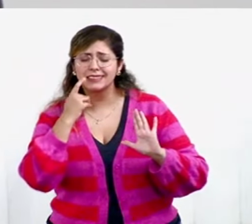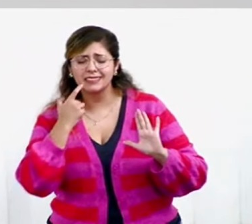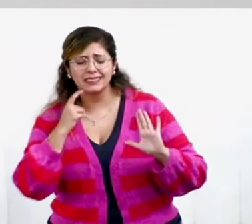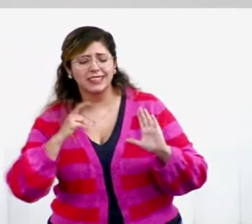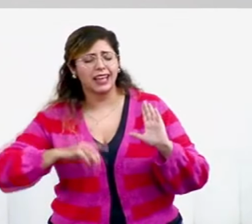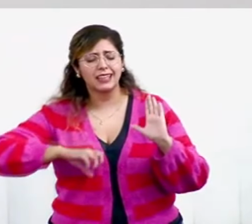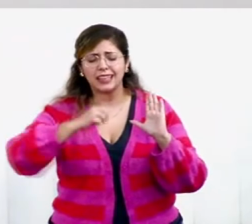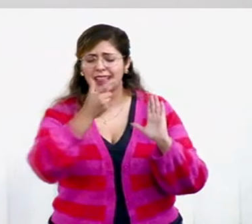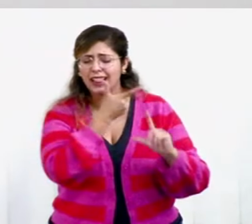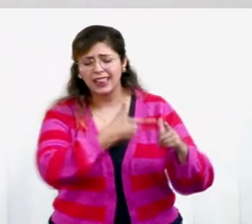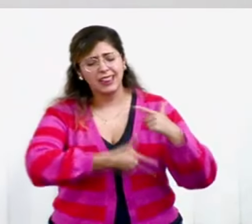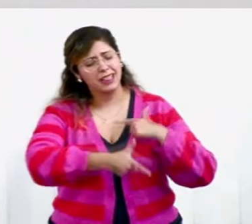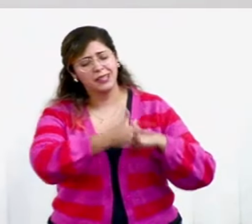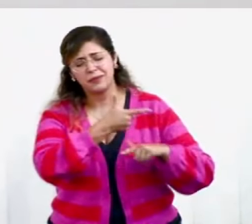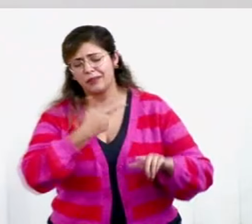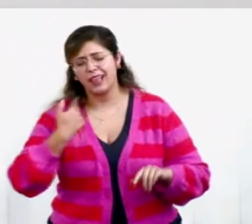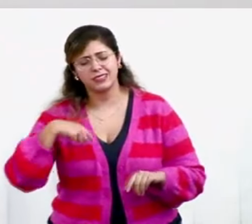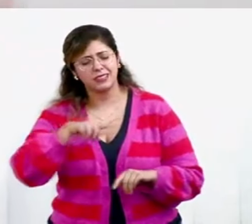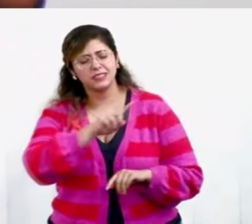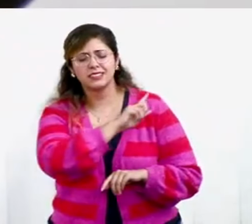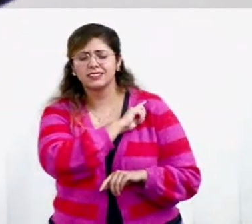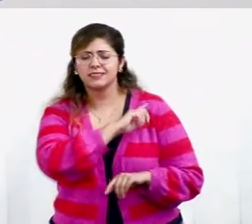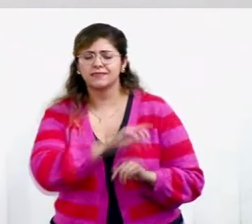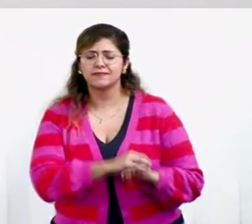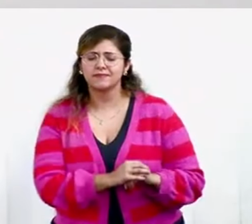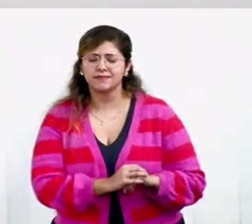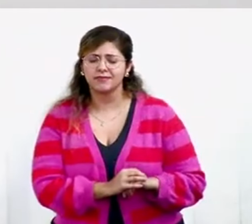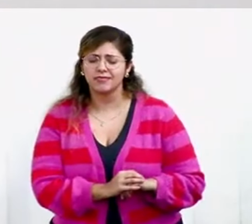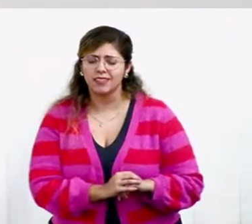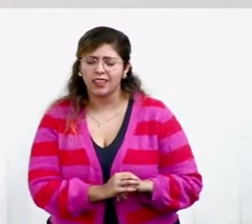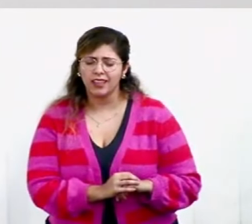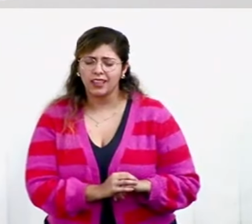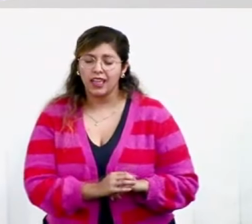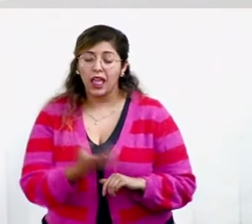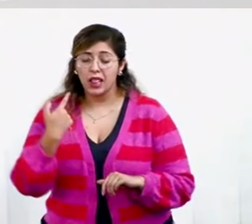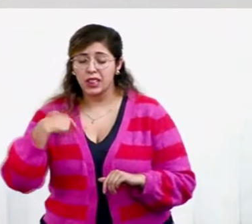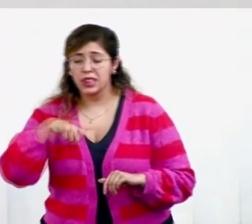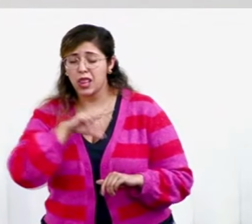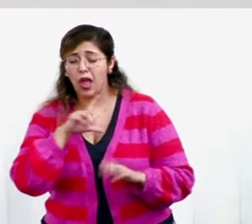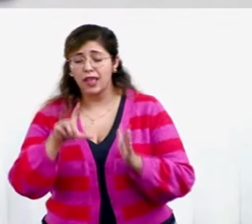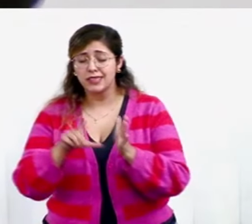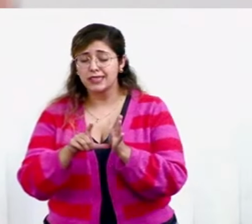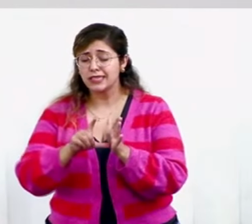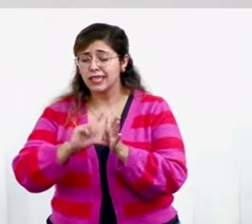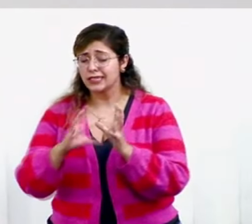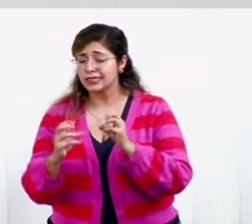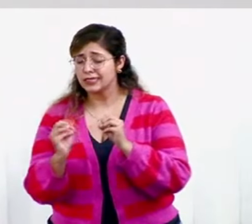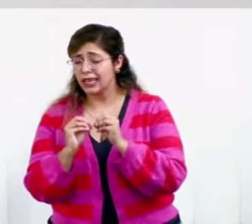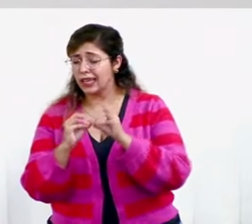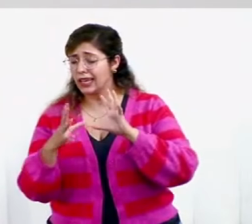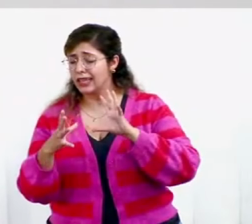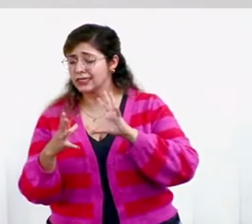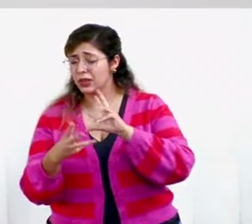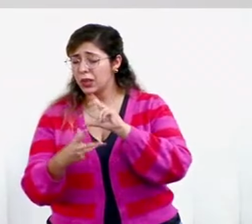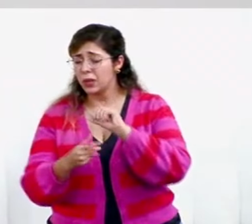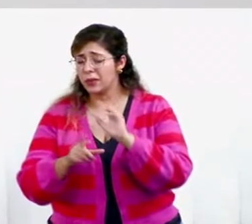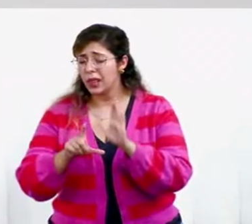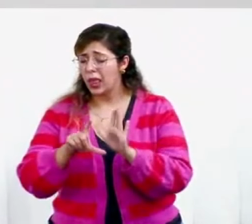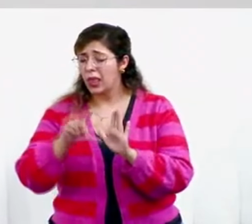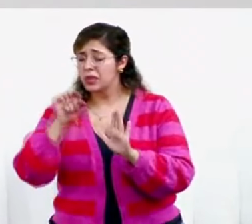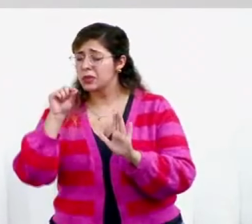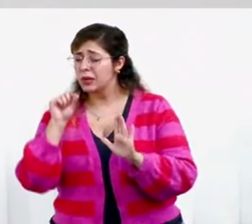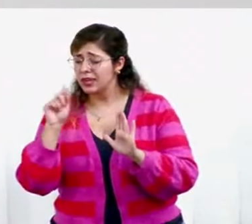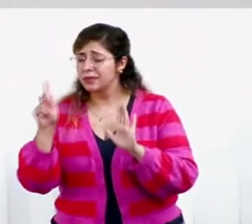para nos salvar. De termos sido, antes da eternidade, escolhidos pelo Pai para sermos filhos do